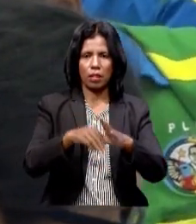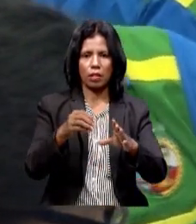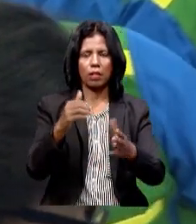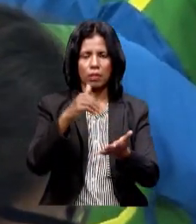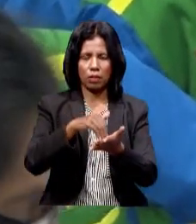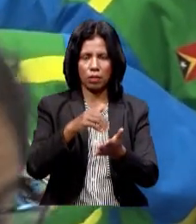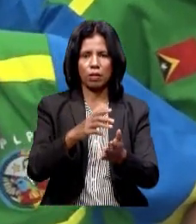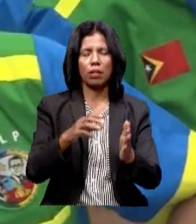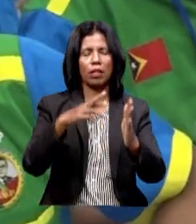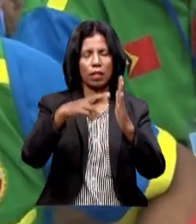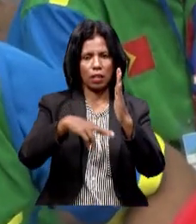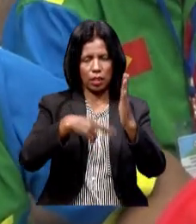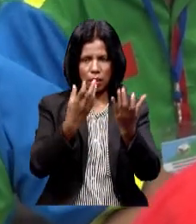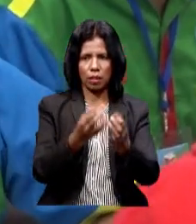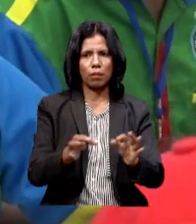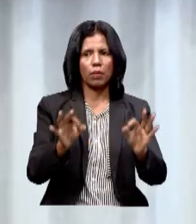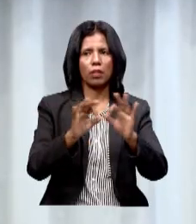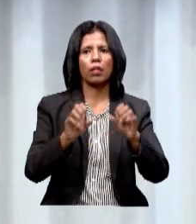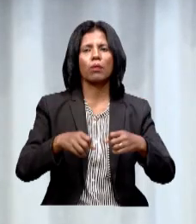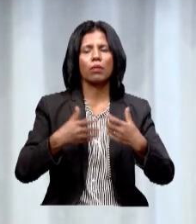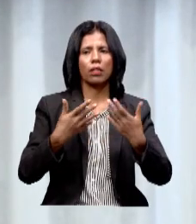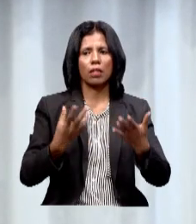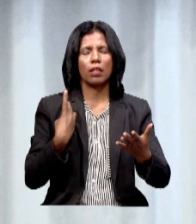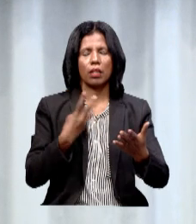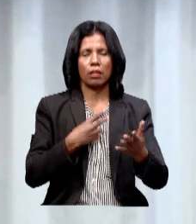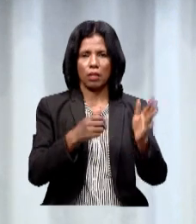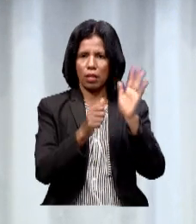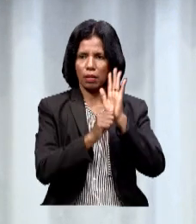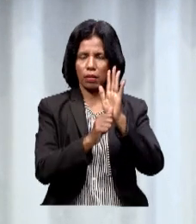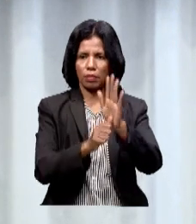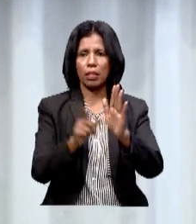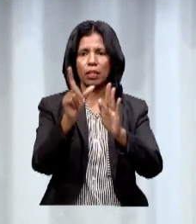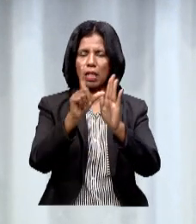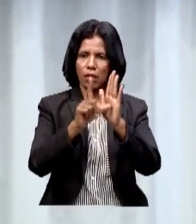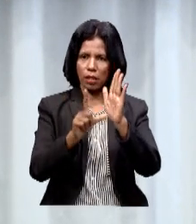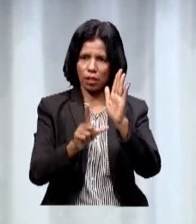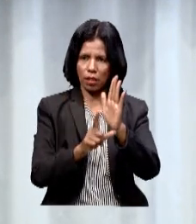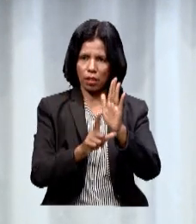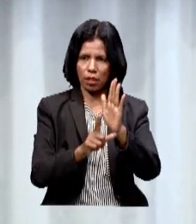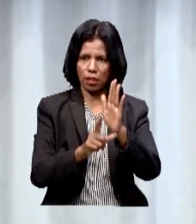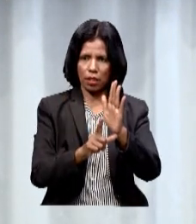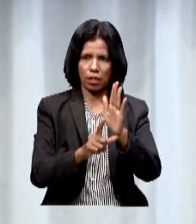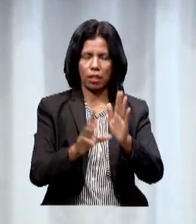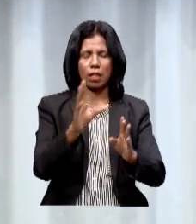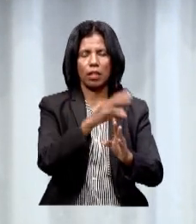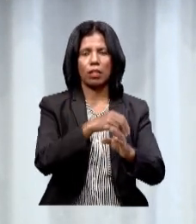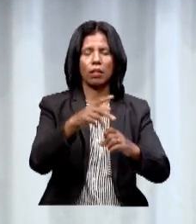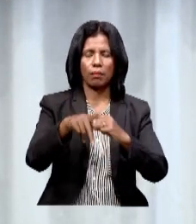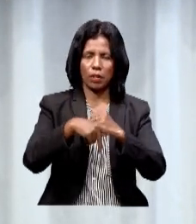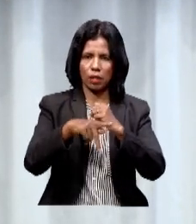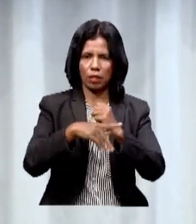importante, critério importante, conhecer para tu ver, apresenta a lista para candidato do Partido